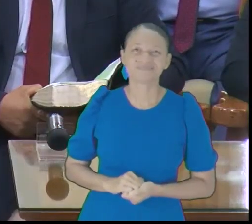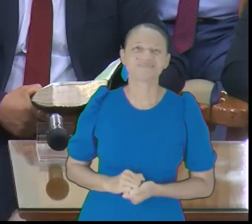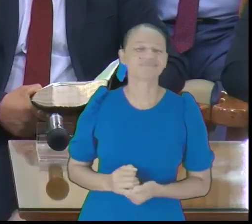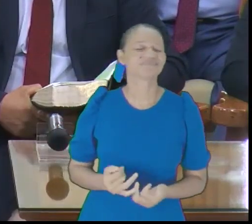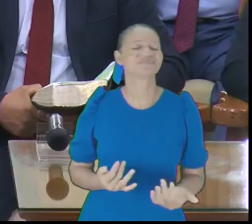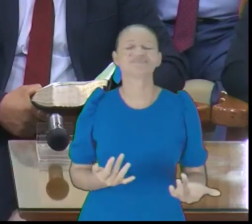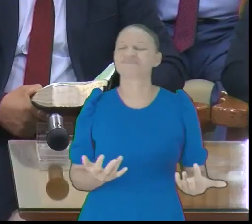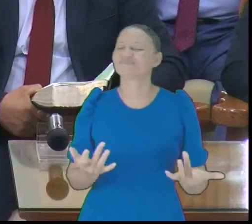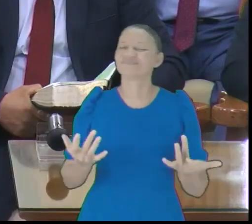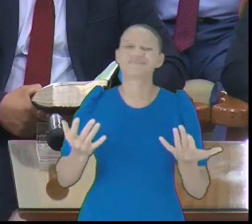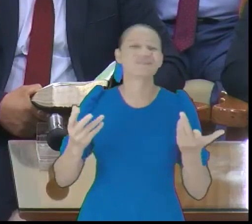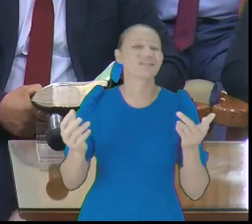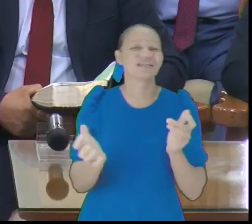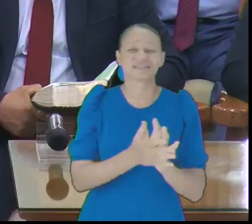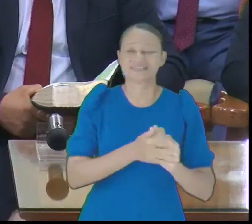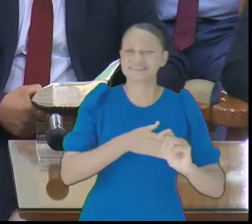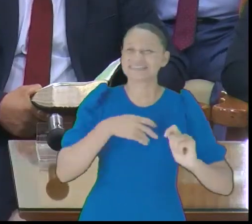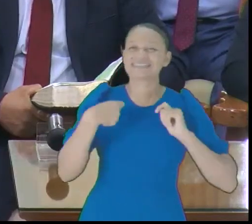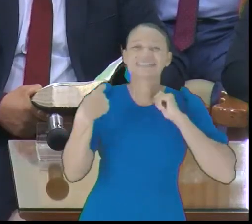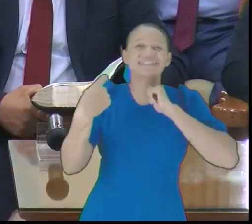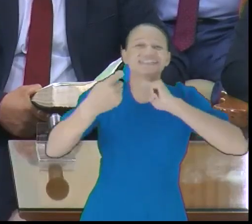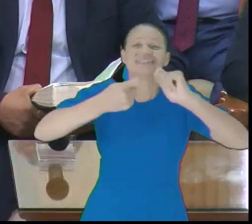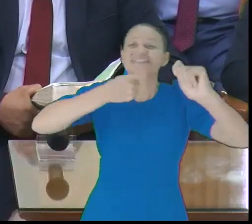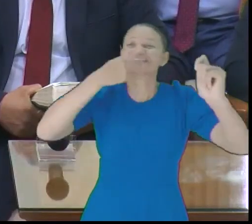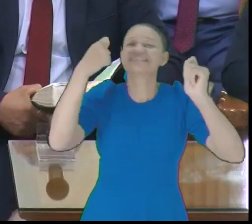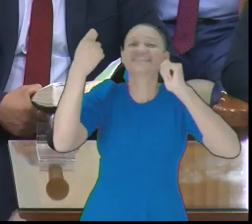oh, aleluia.